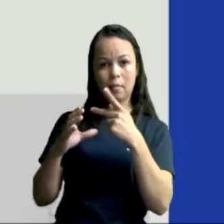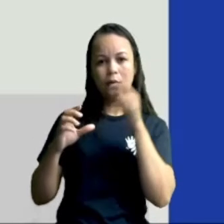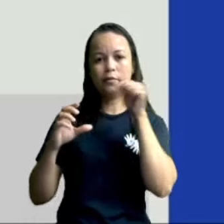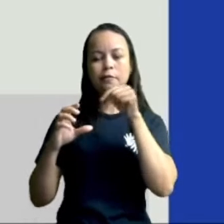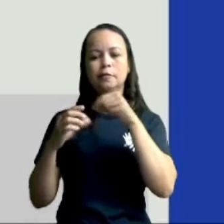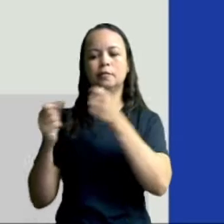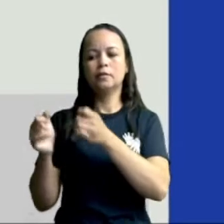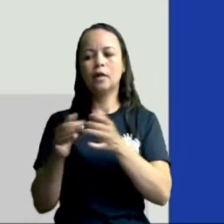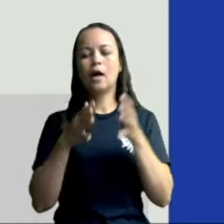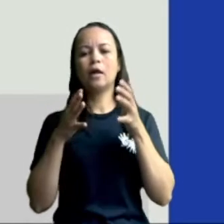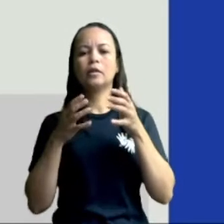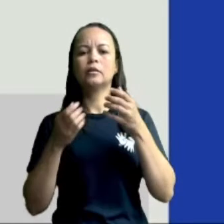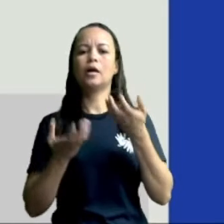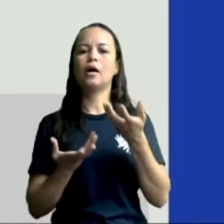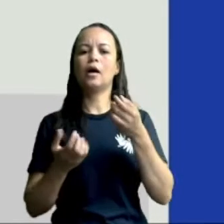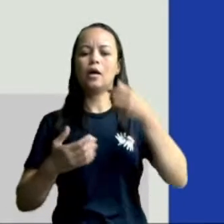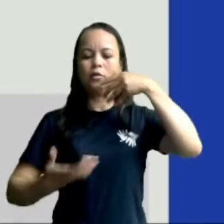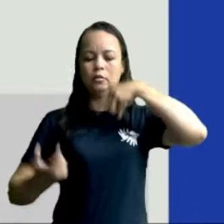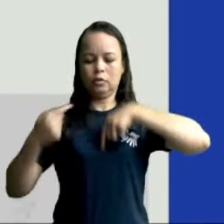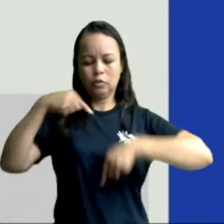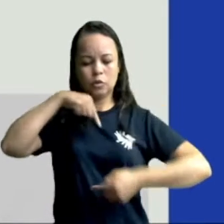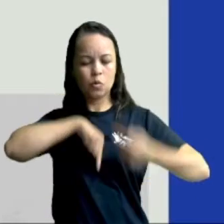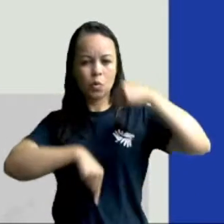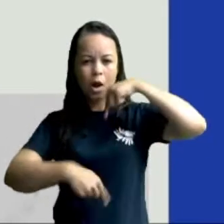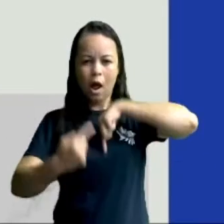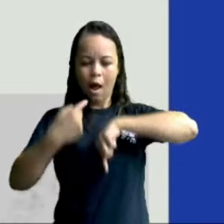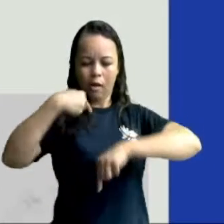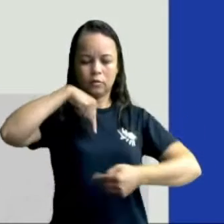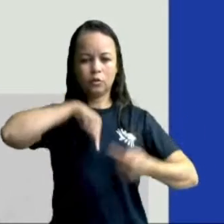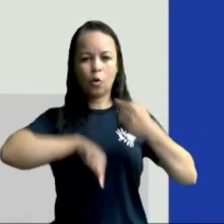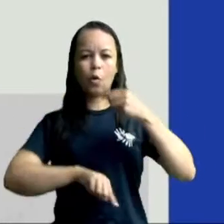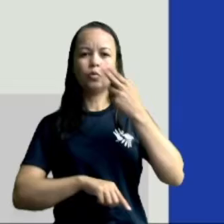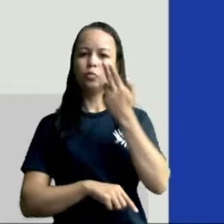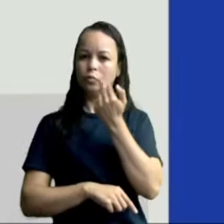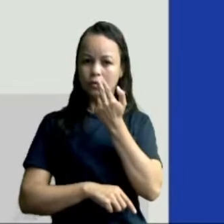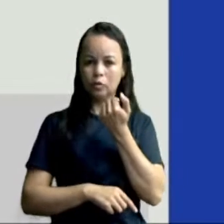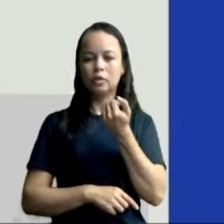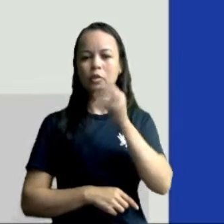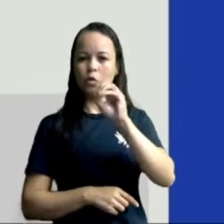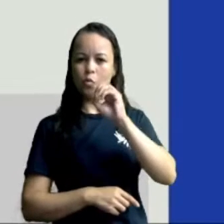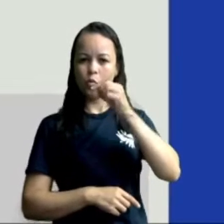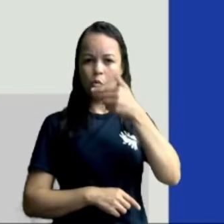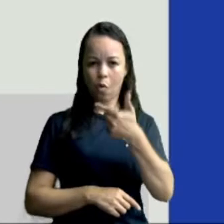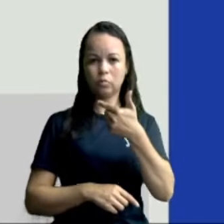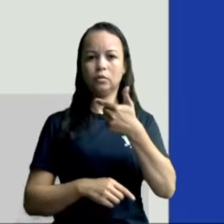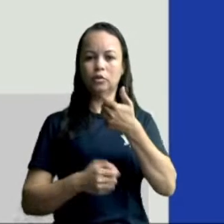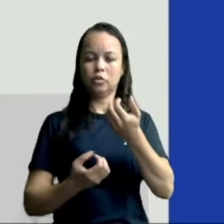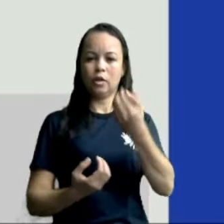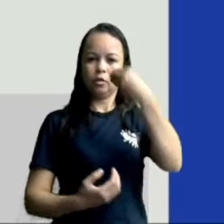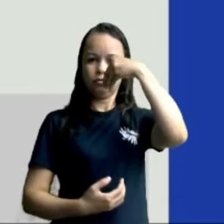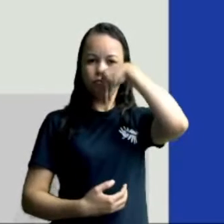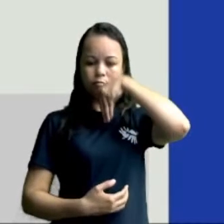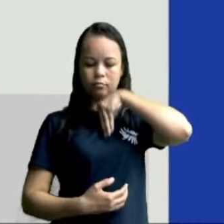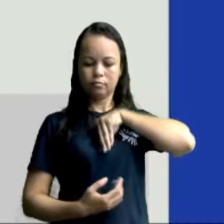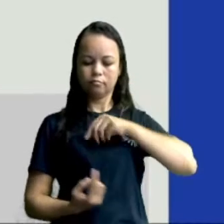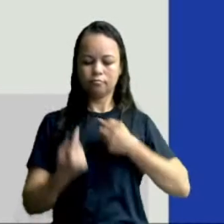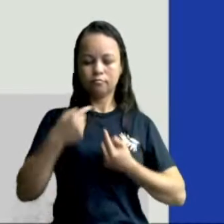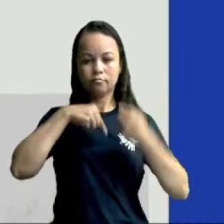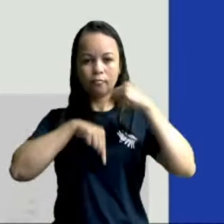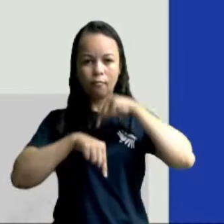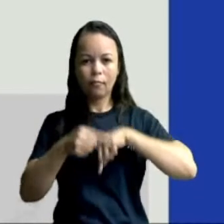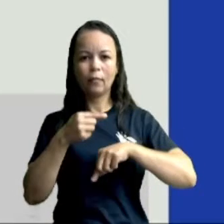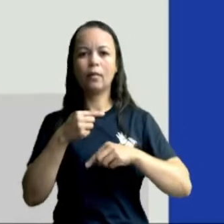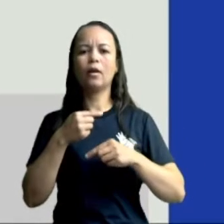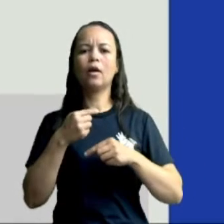sistema cardiocirculatório é levar justamente, transportar esses nutrientes e esse oxigênio para se formar o quê?